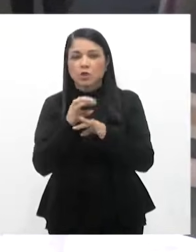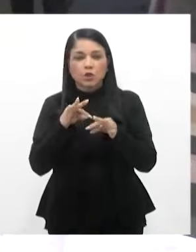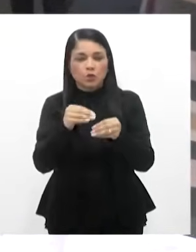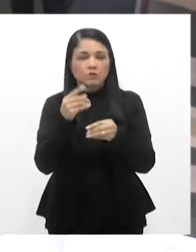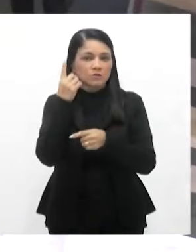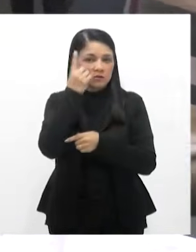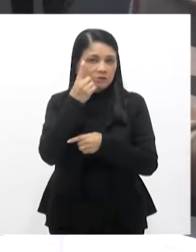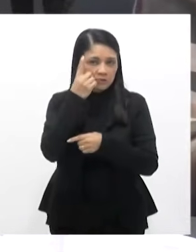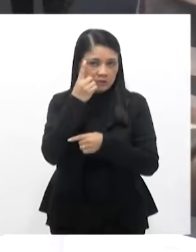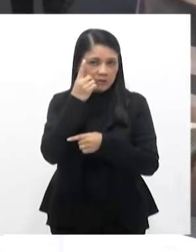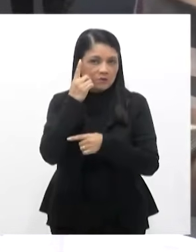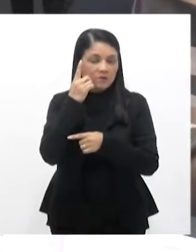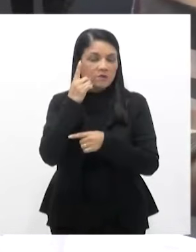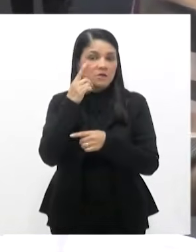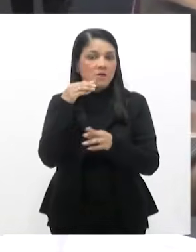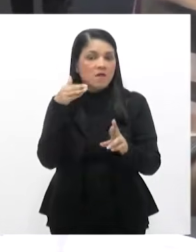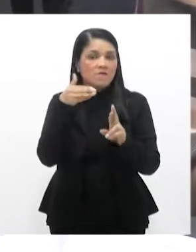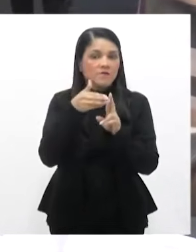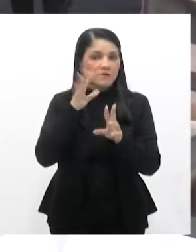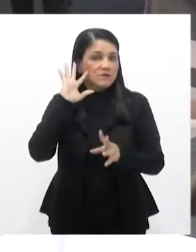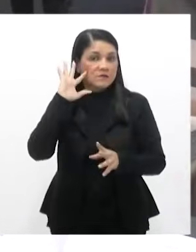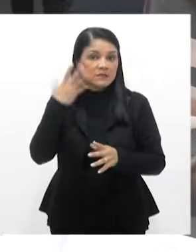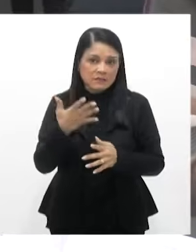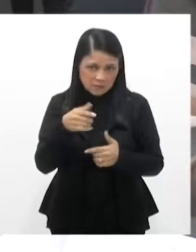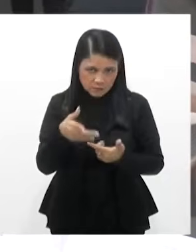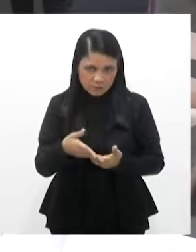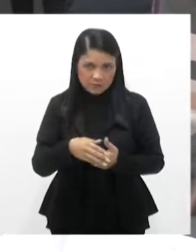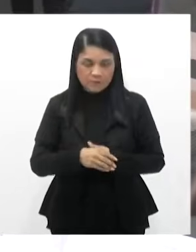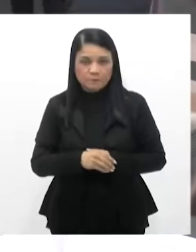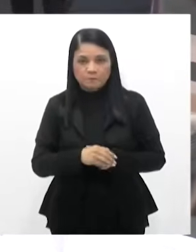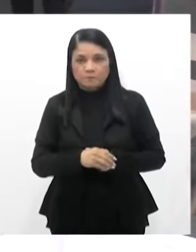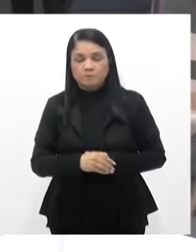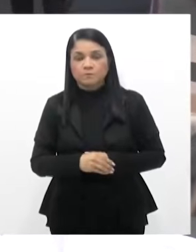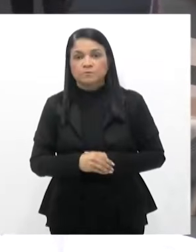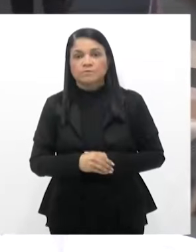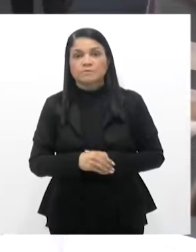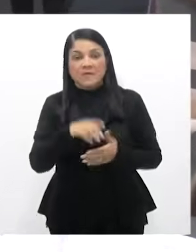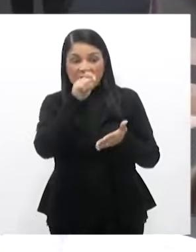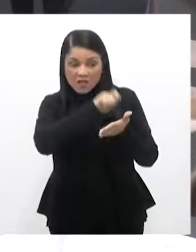relação às decisões maiores. Está lá escrito.